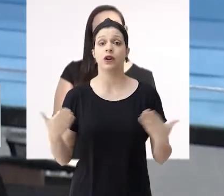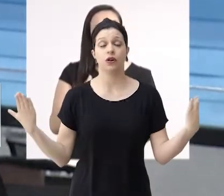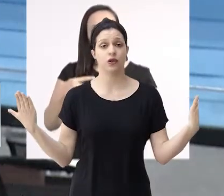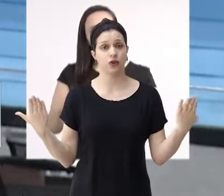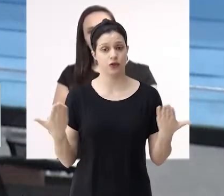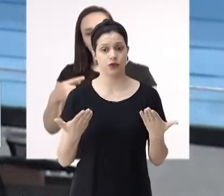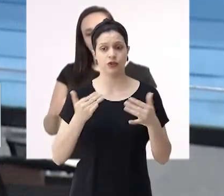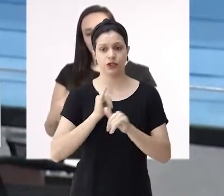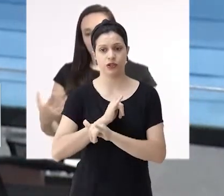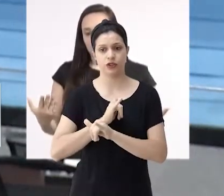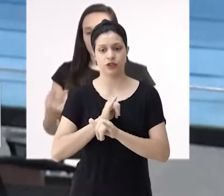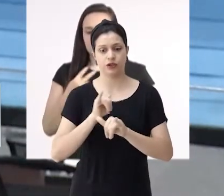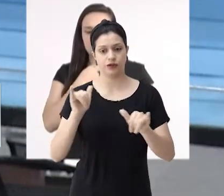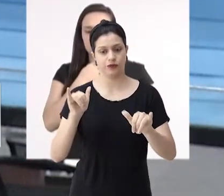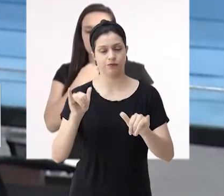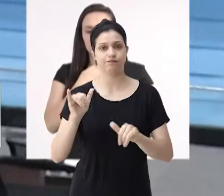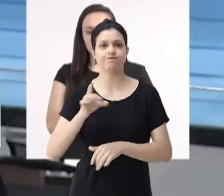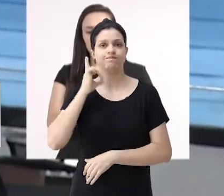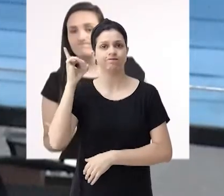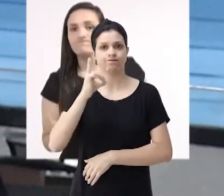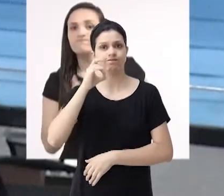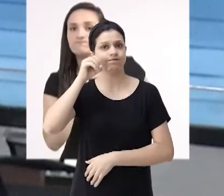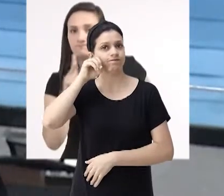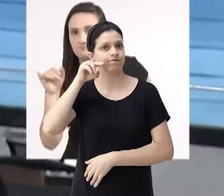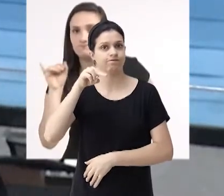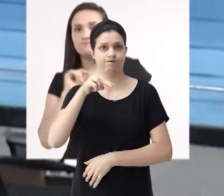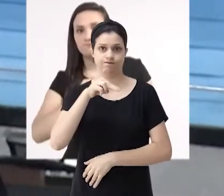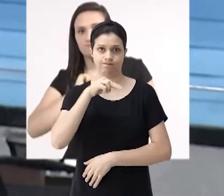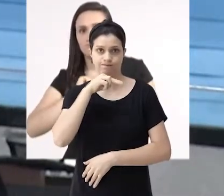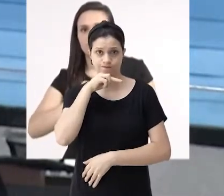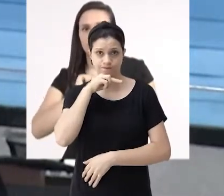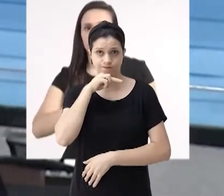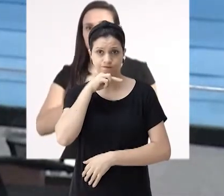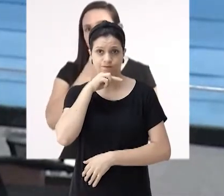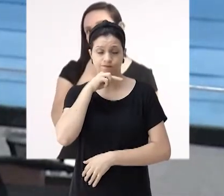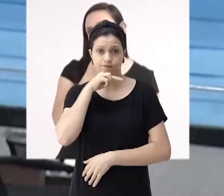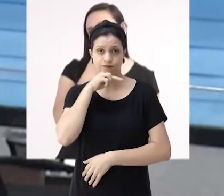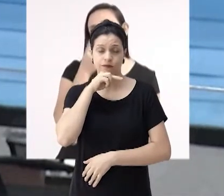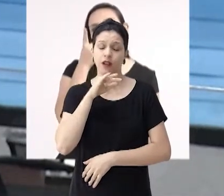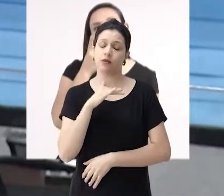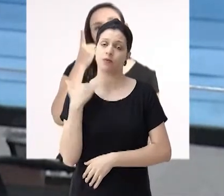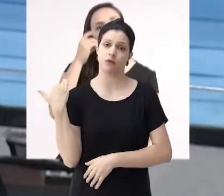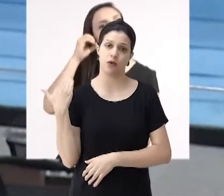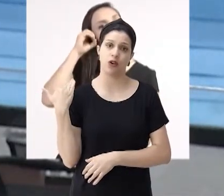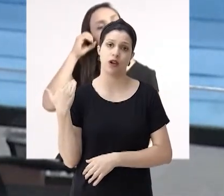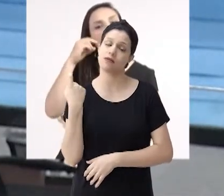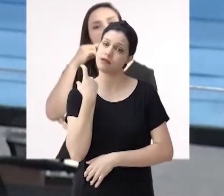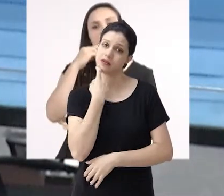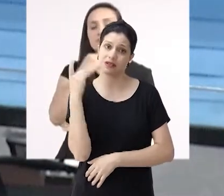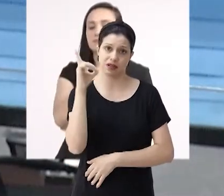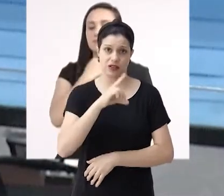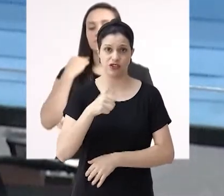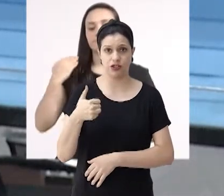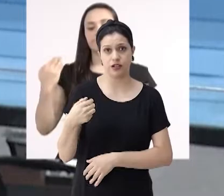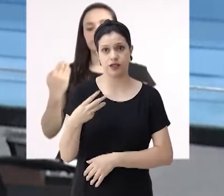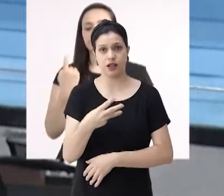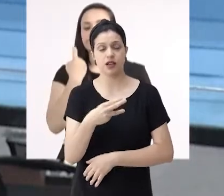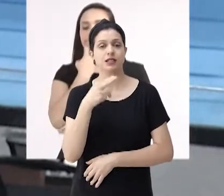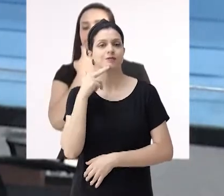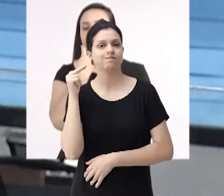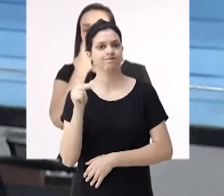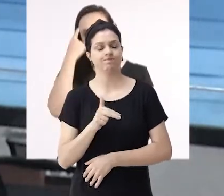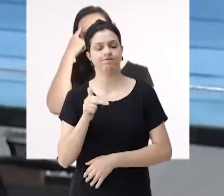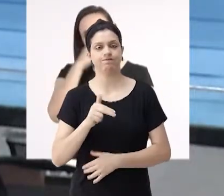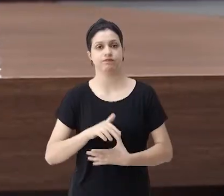como a gente não iniciar o programa de hoje ao deputado Onevan de Matos, que faleceu na última sexta-feira, dia 13